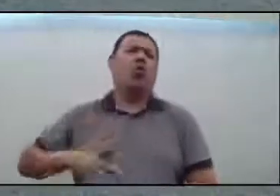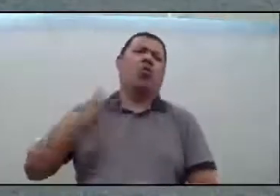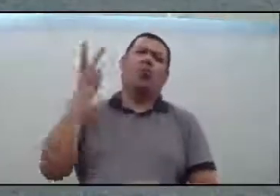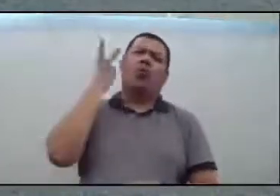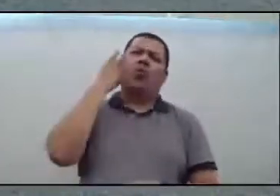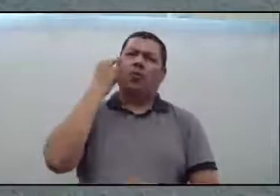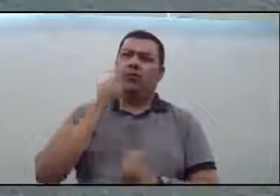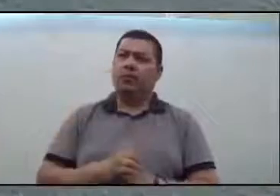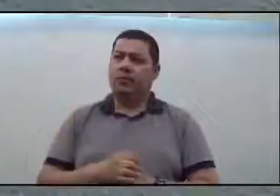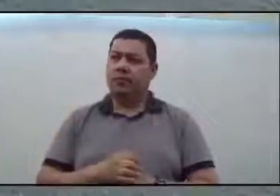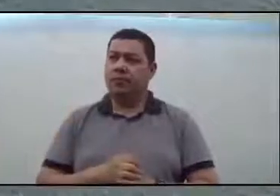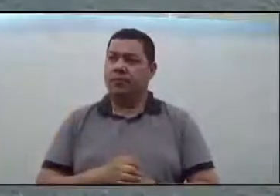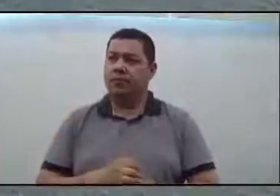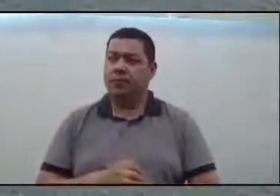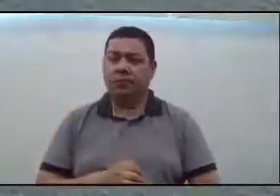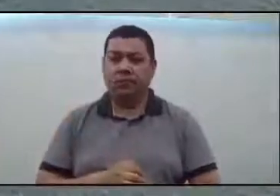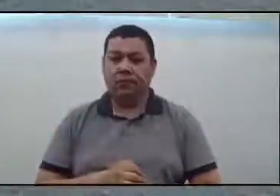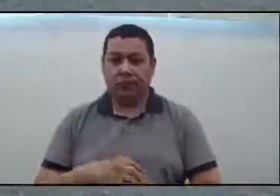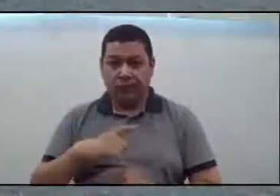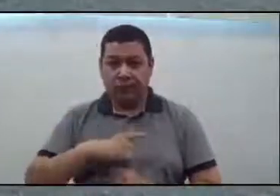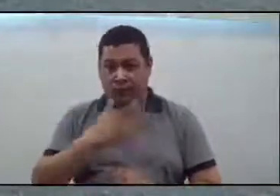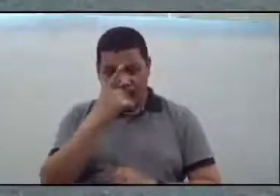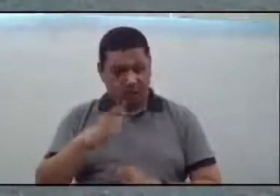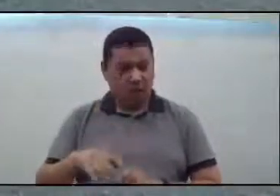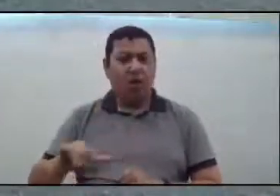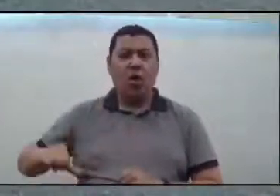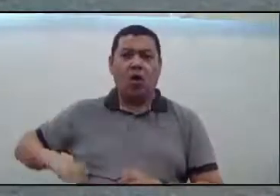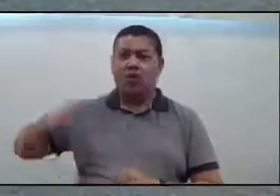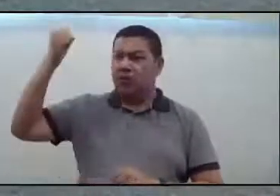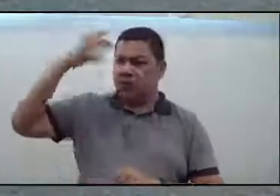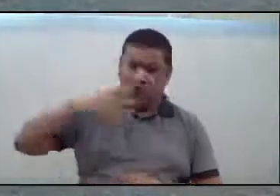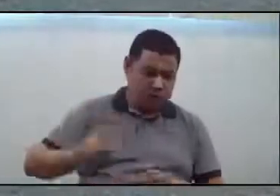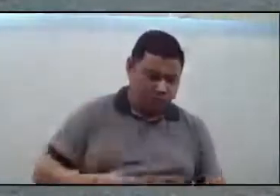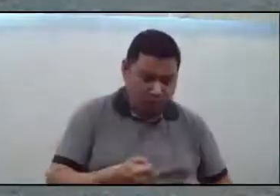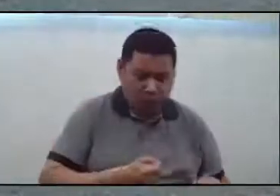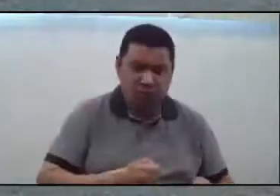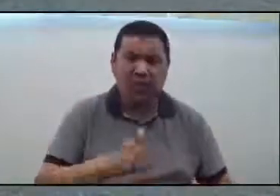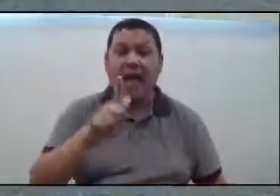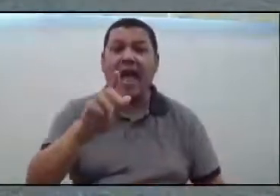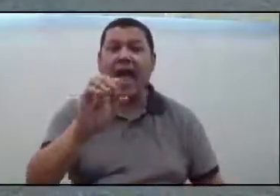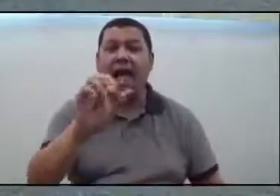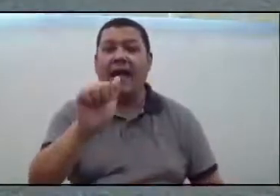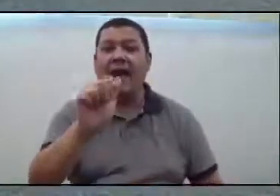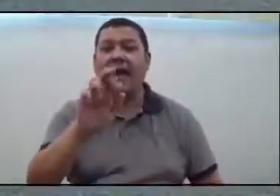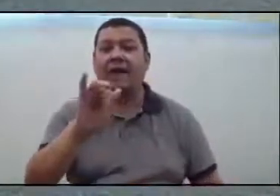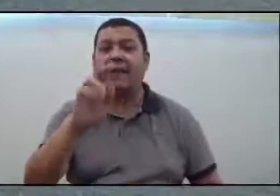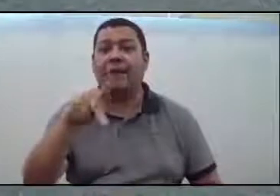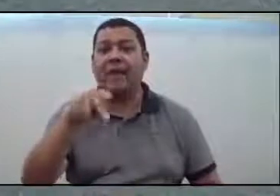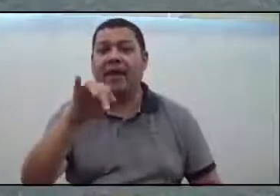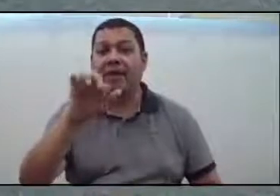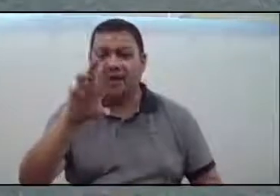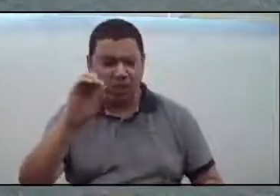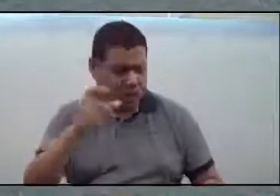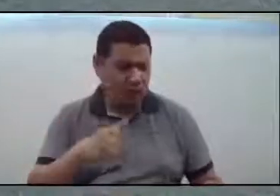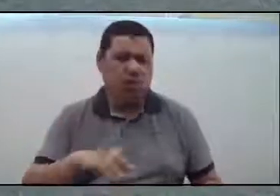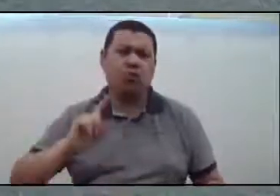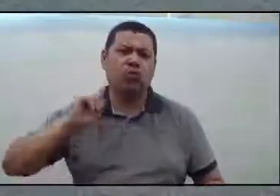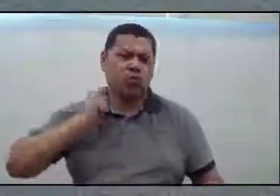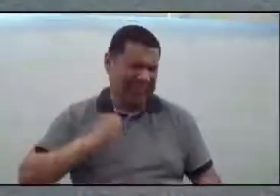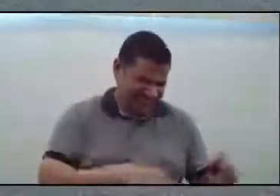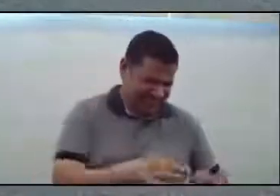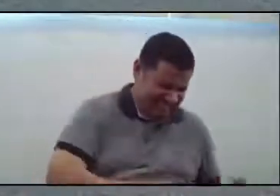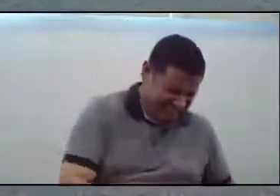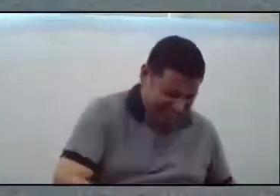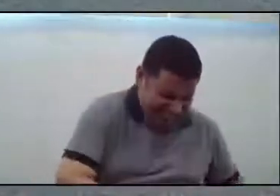um coitado, um garimpeiro que vive sofrendo ali, correndo da polícia, correndo de todo mundo, sujo, moiado, para